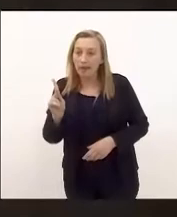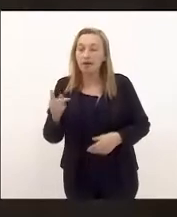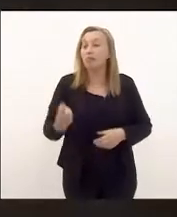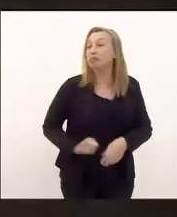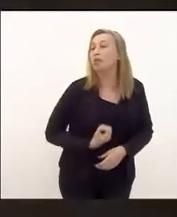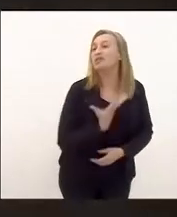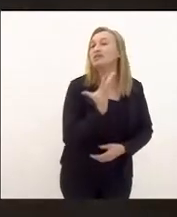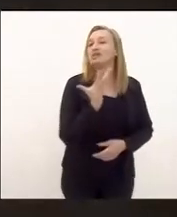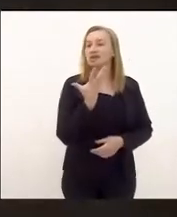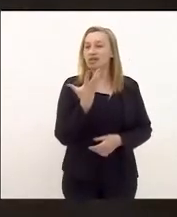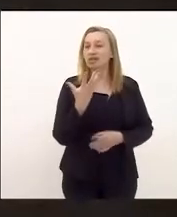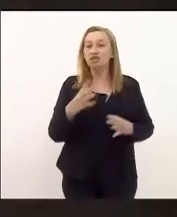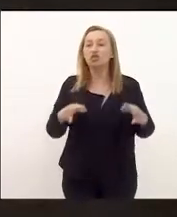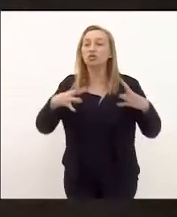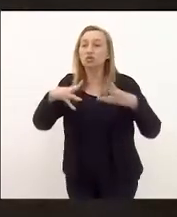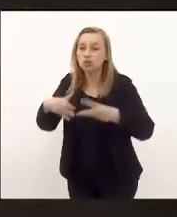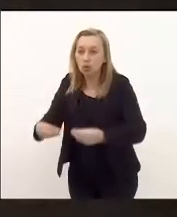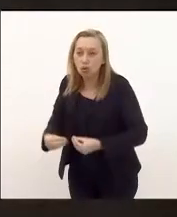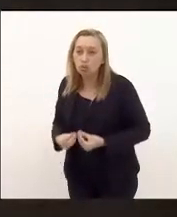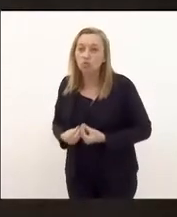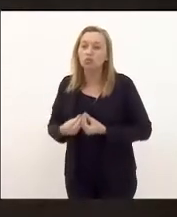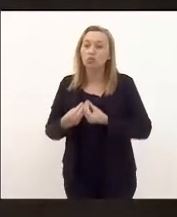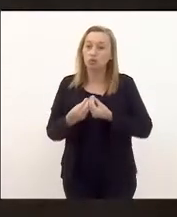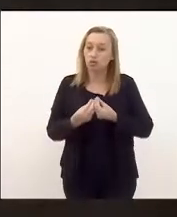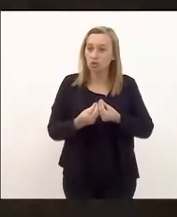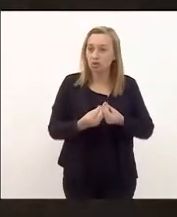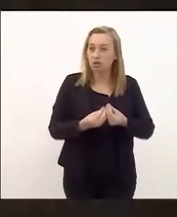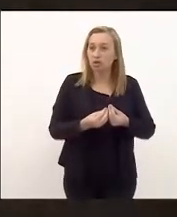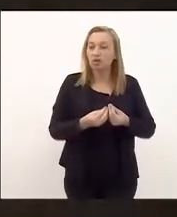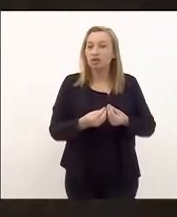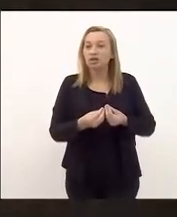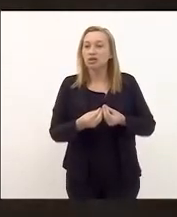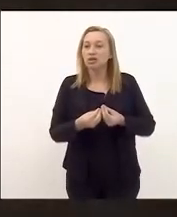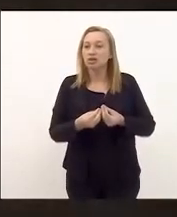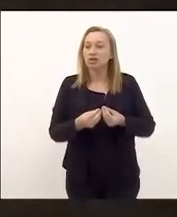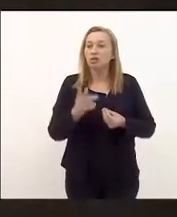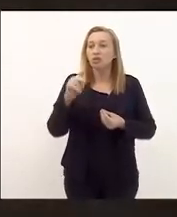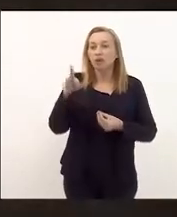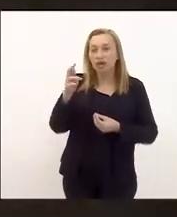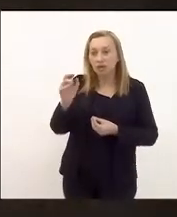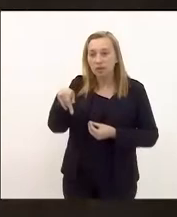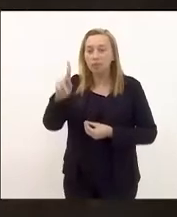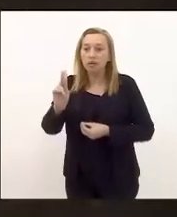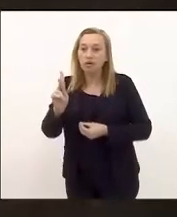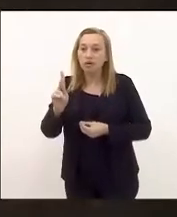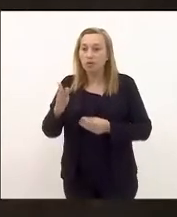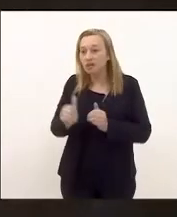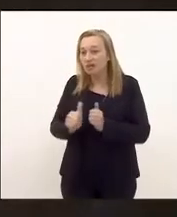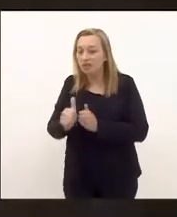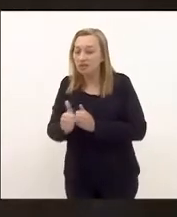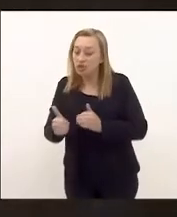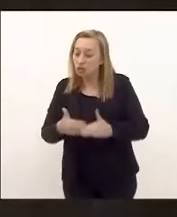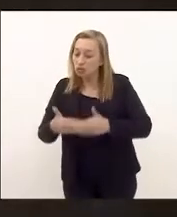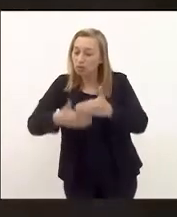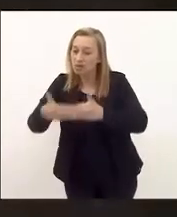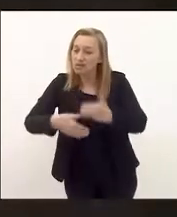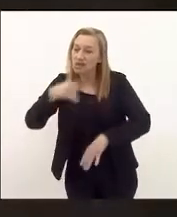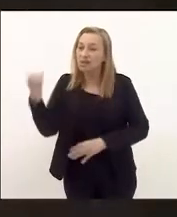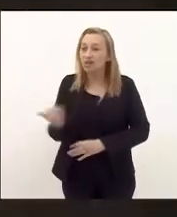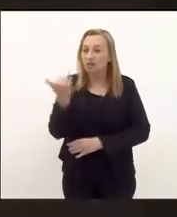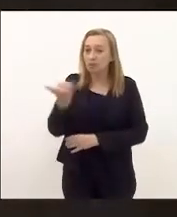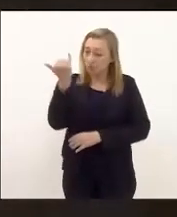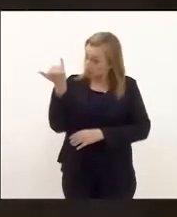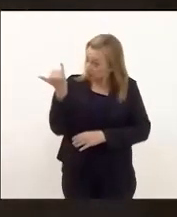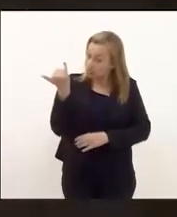do b-boy, enfim, todos aqueles e os elementos que colocam o hip-hop à frente de um processo muito